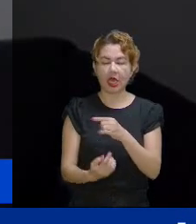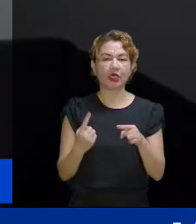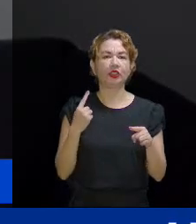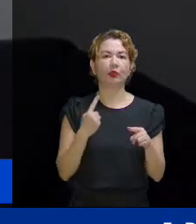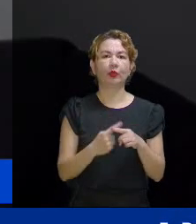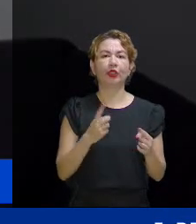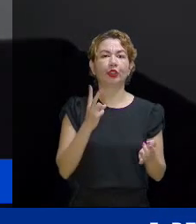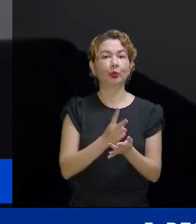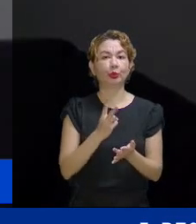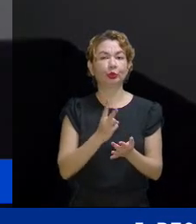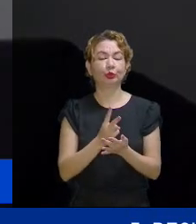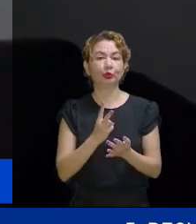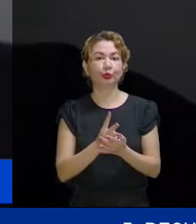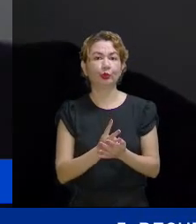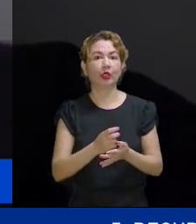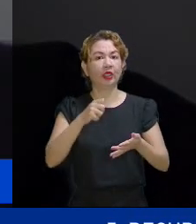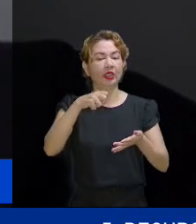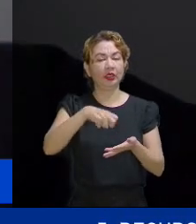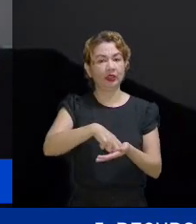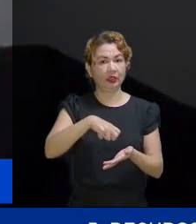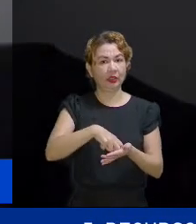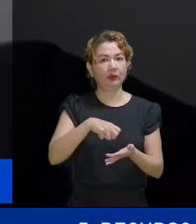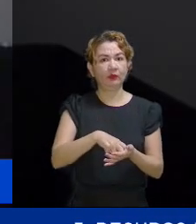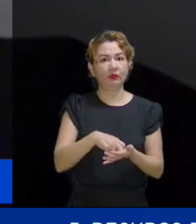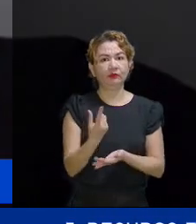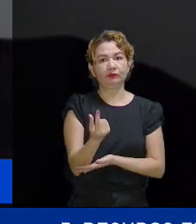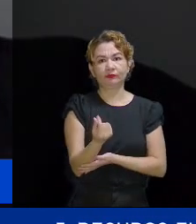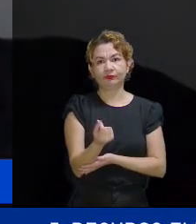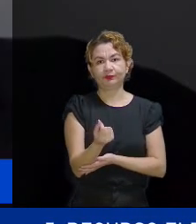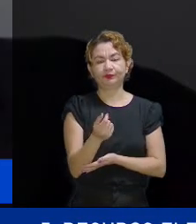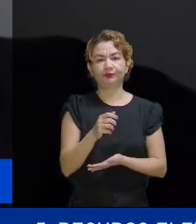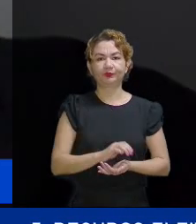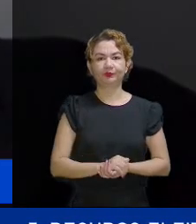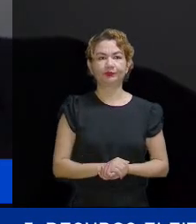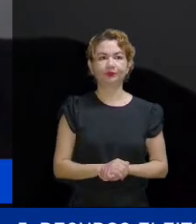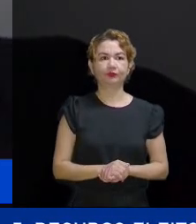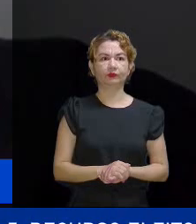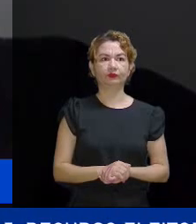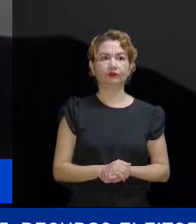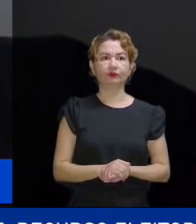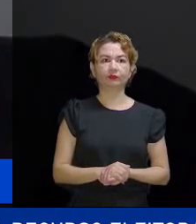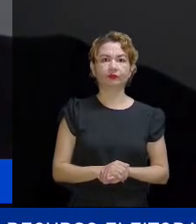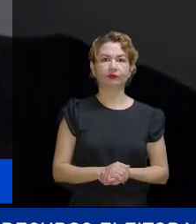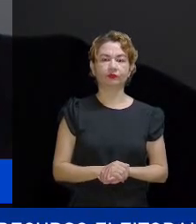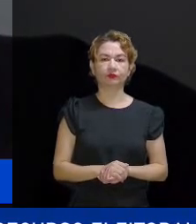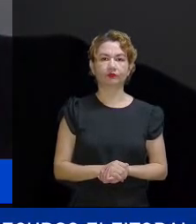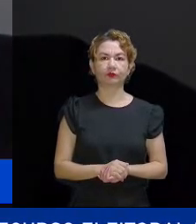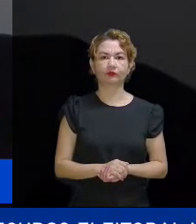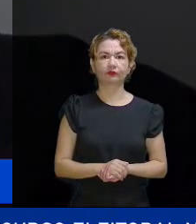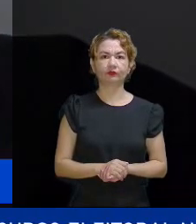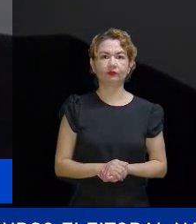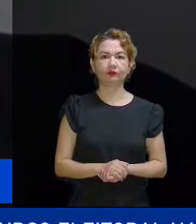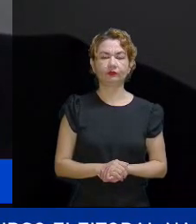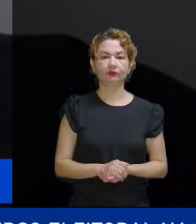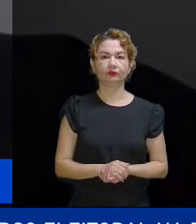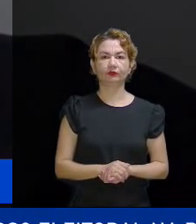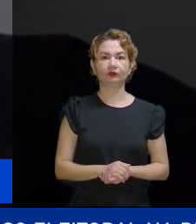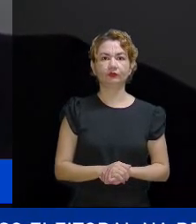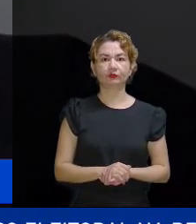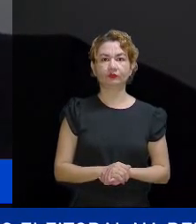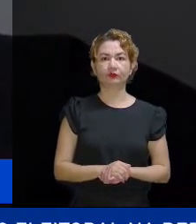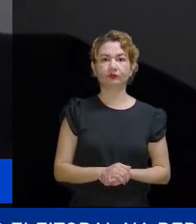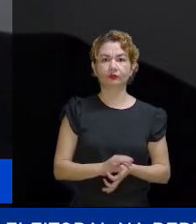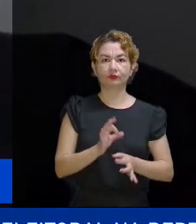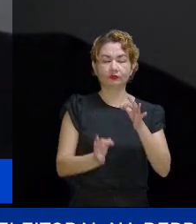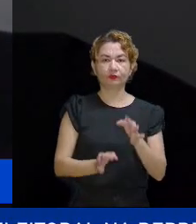proposta possui como objeto sanção pecuniária. Tá? A representação onde foi